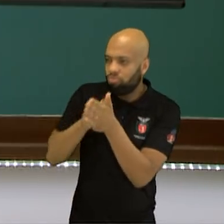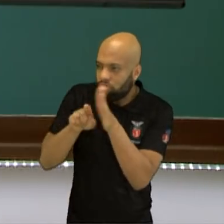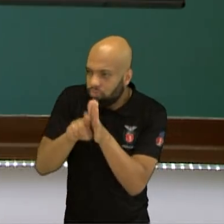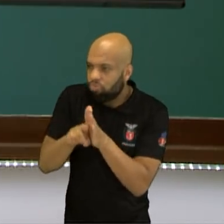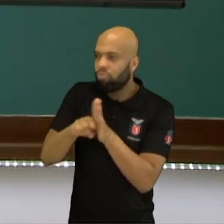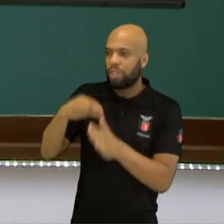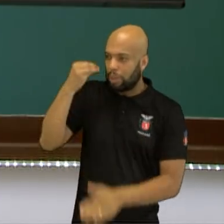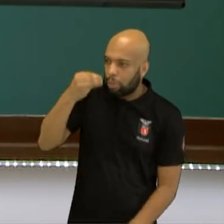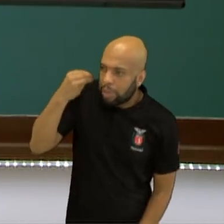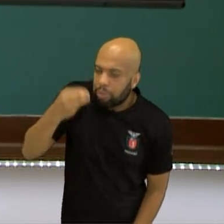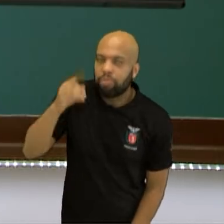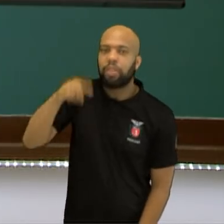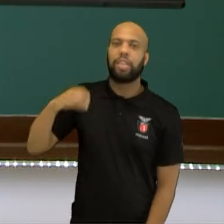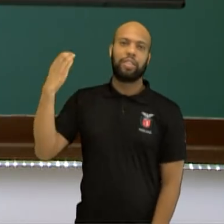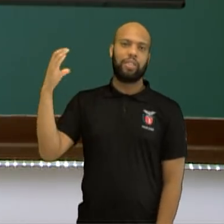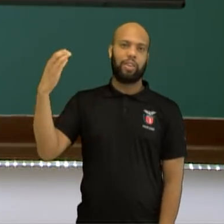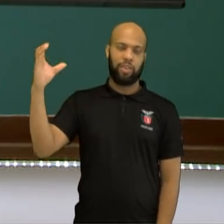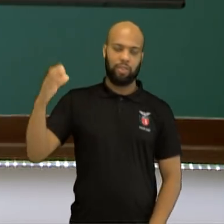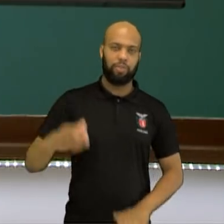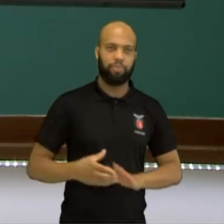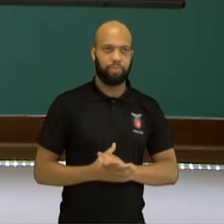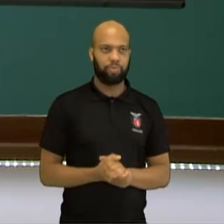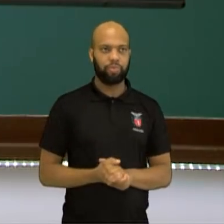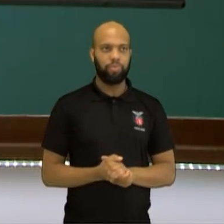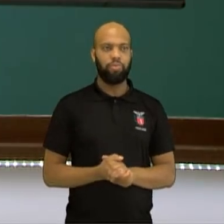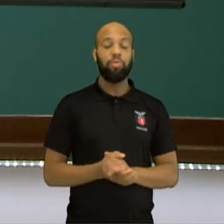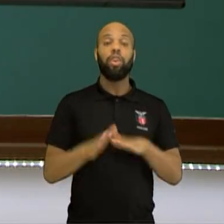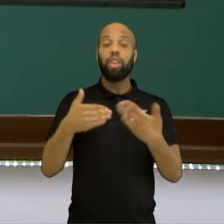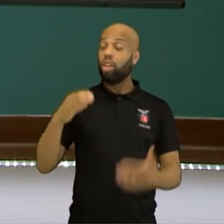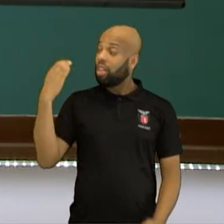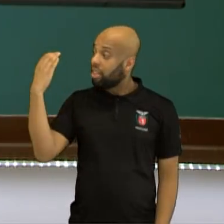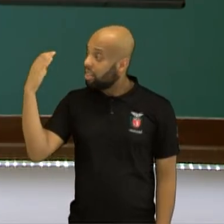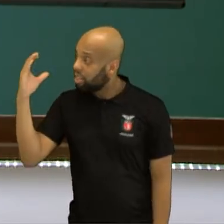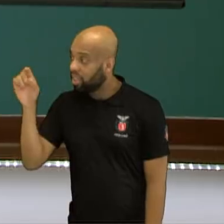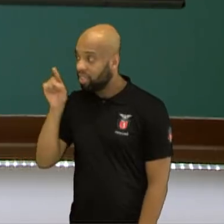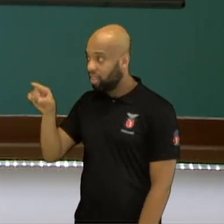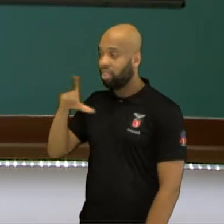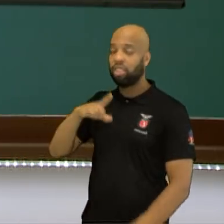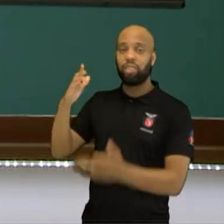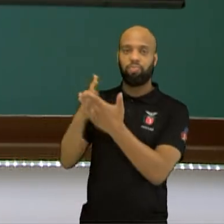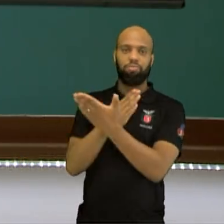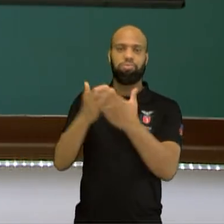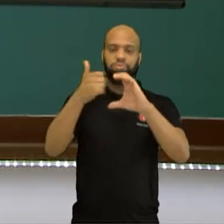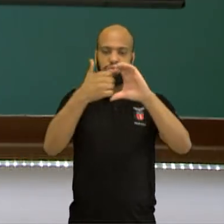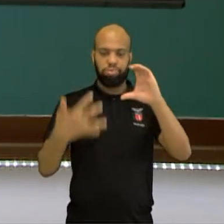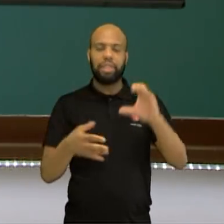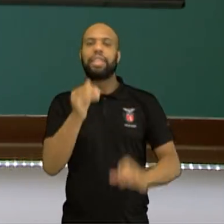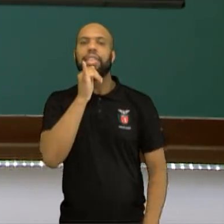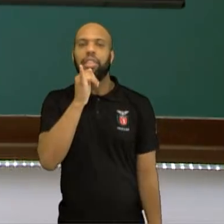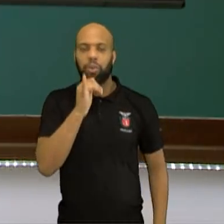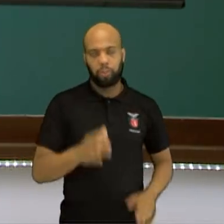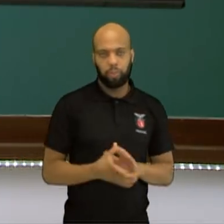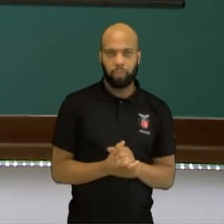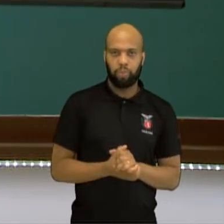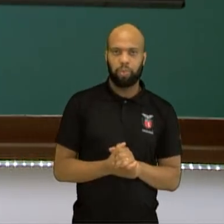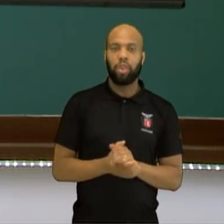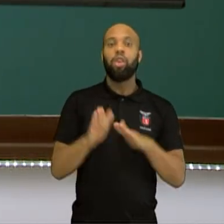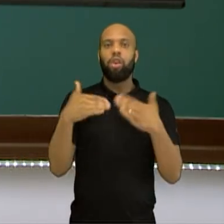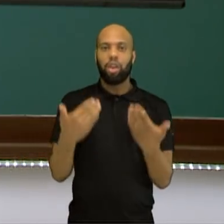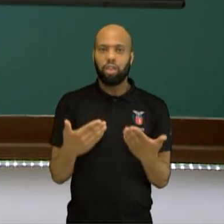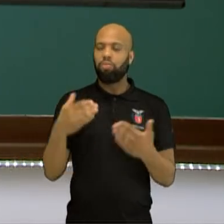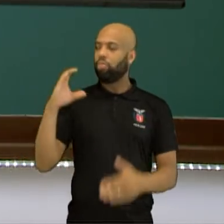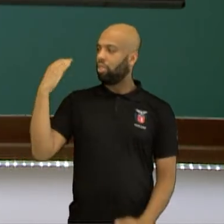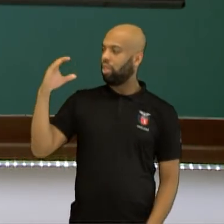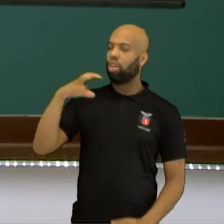que é experimentado. A ciência ela tem algumas características. Por exemplo, a ciência